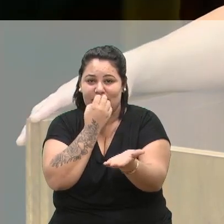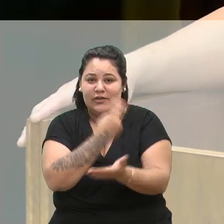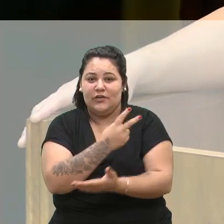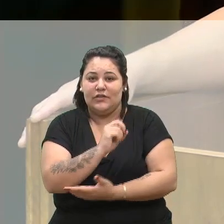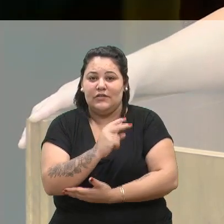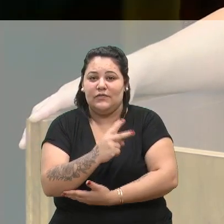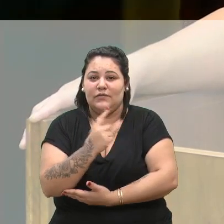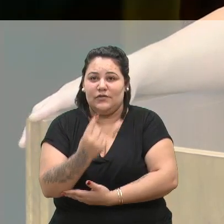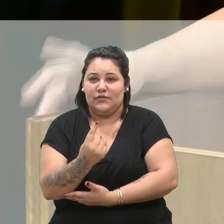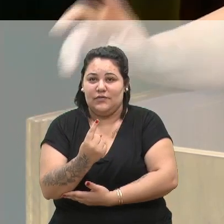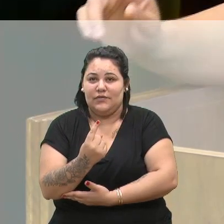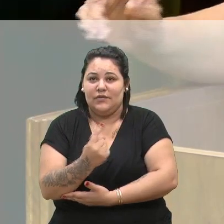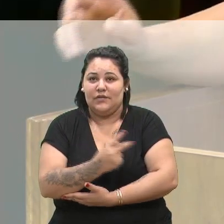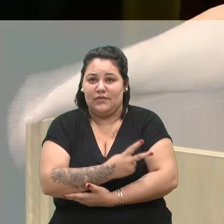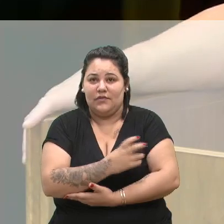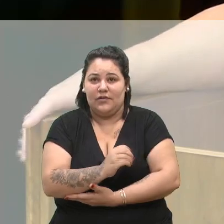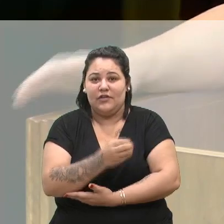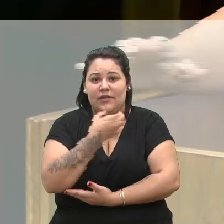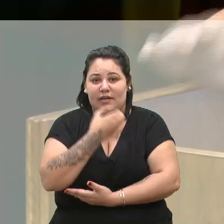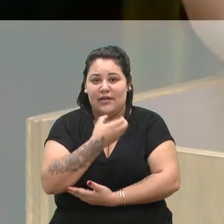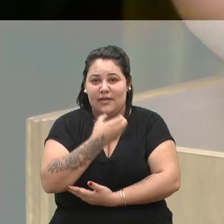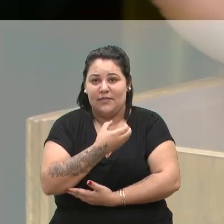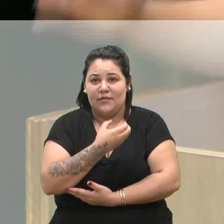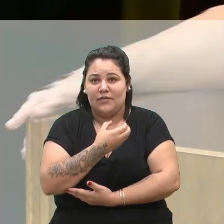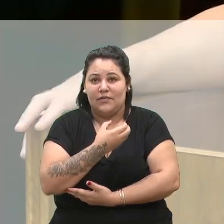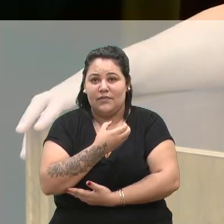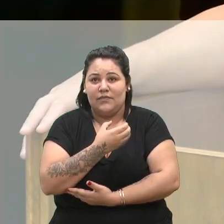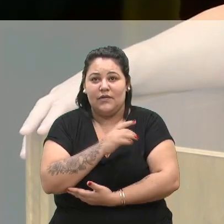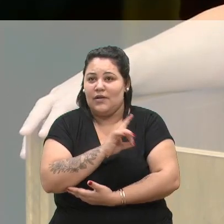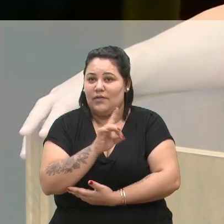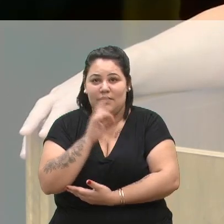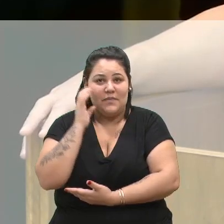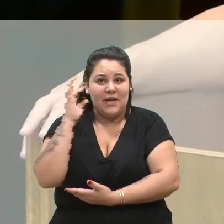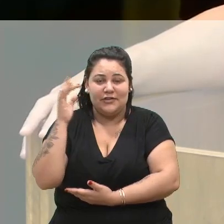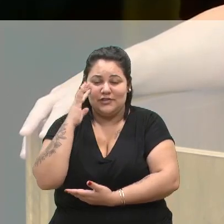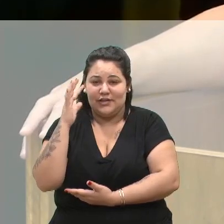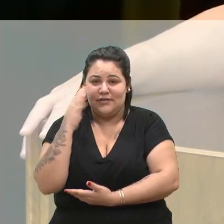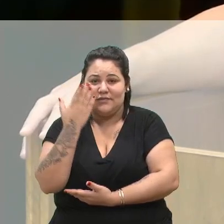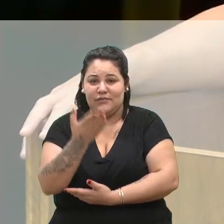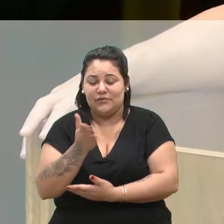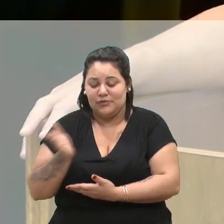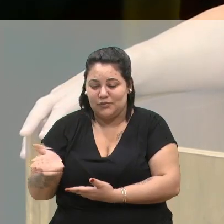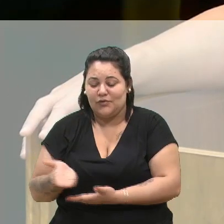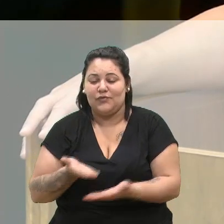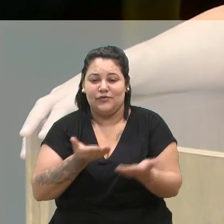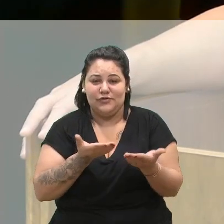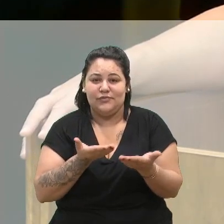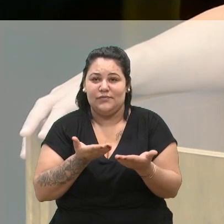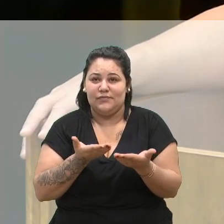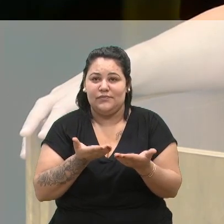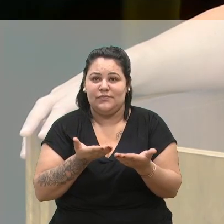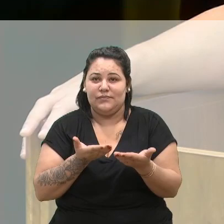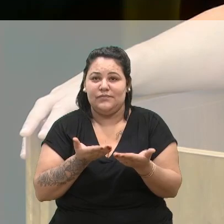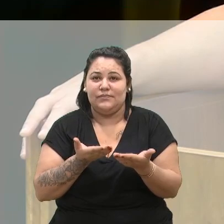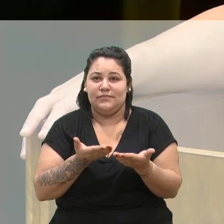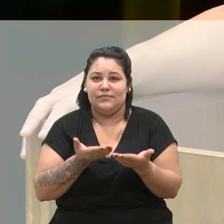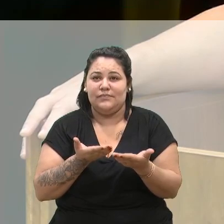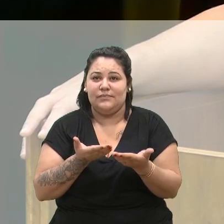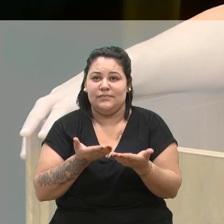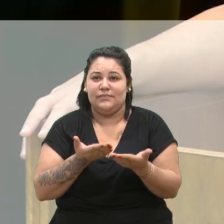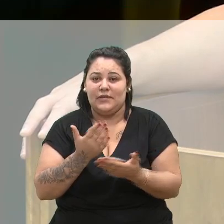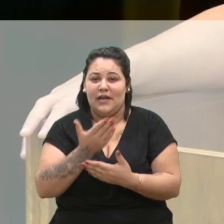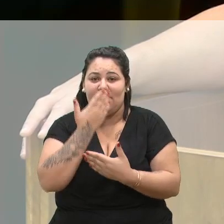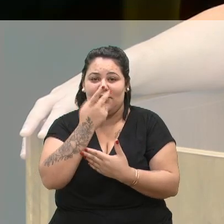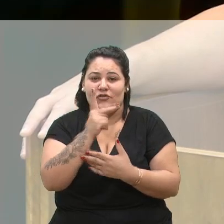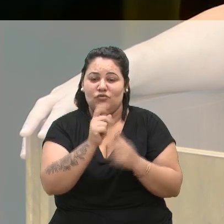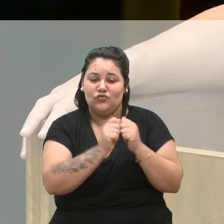2021, naquele 20 de dezembro de 2020, quando eu não imaginava o seu convite para cerrar fileiras com o senhor à frente do seu